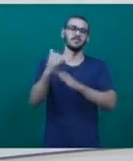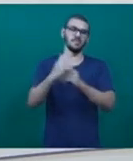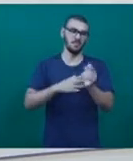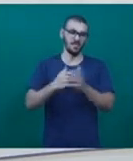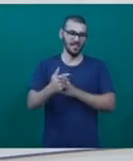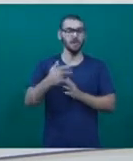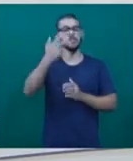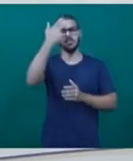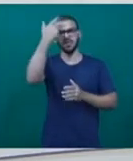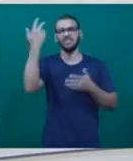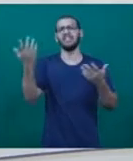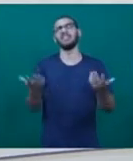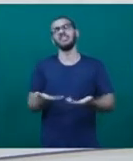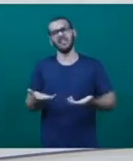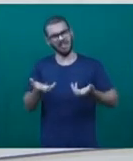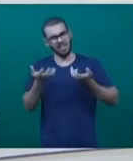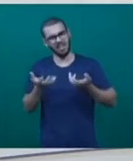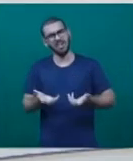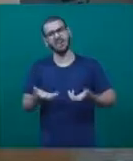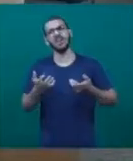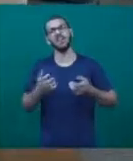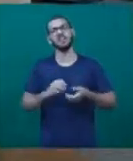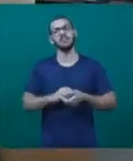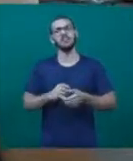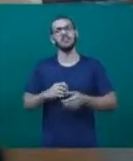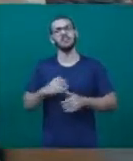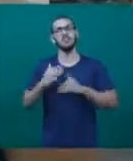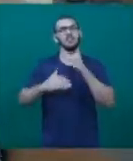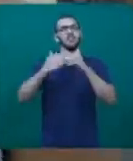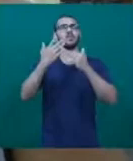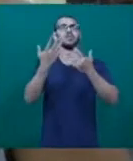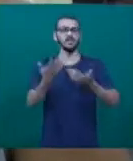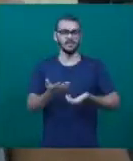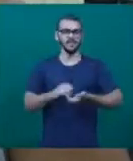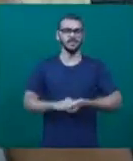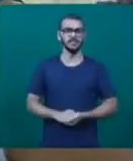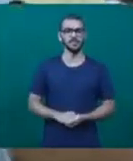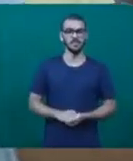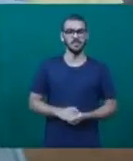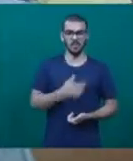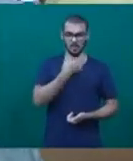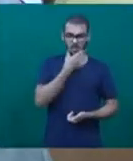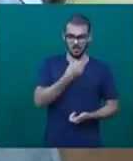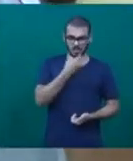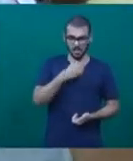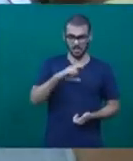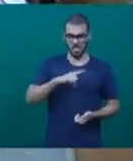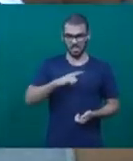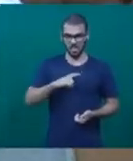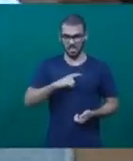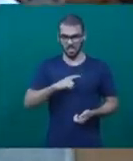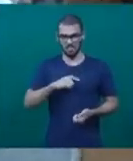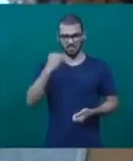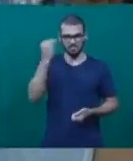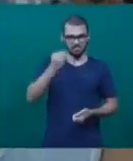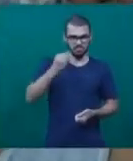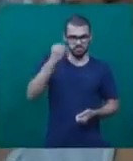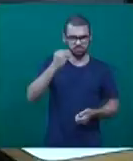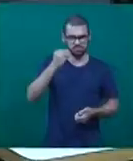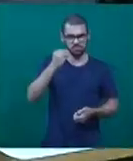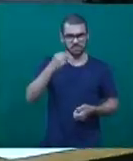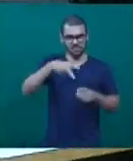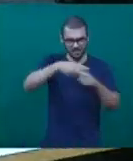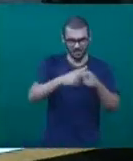muita gente buscando aprimorar os conhecimentos. Celso tem experiência com mecânica de bicicleta e agora está em busca de